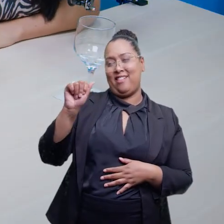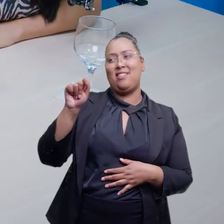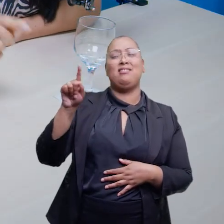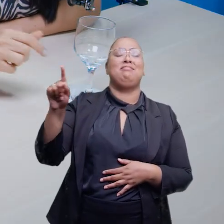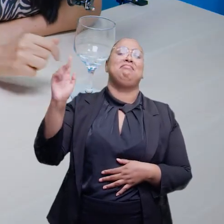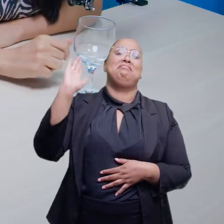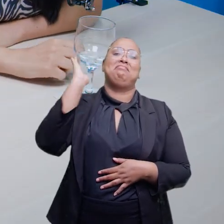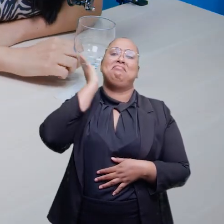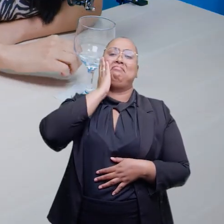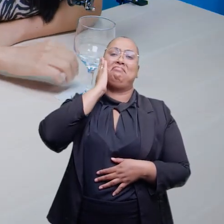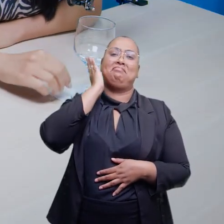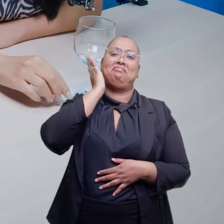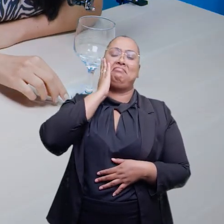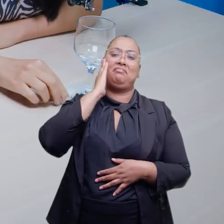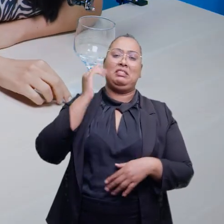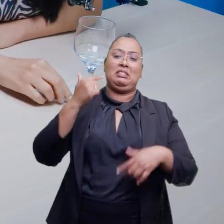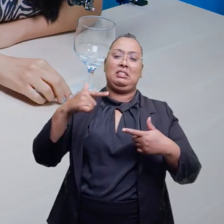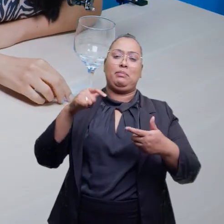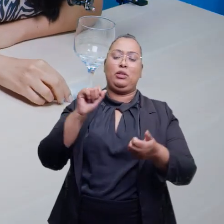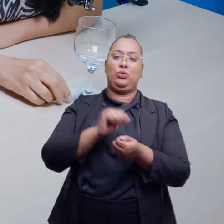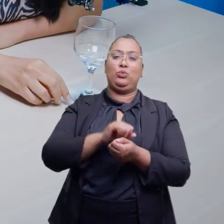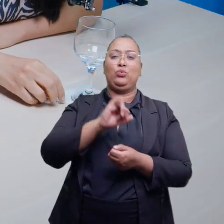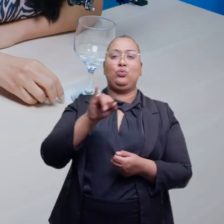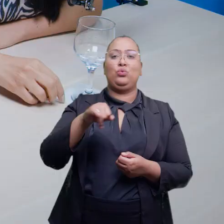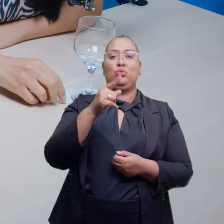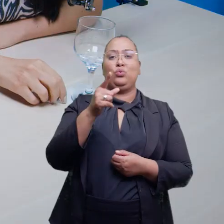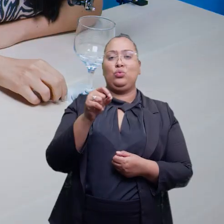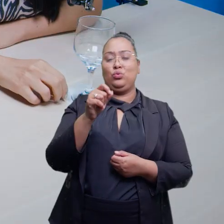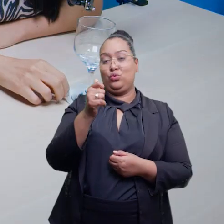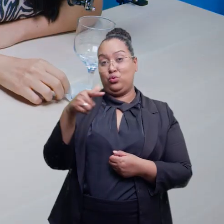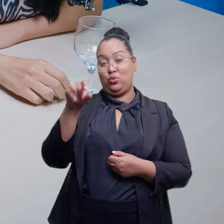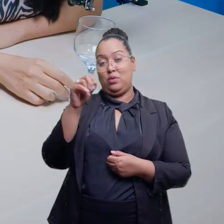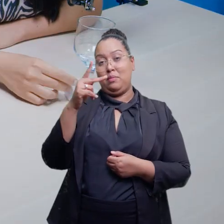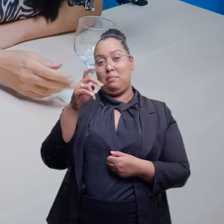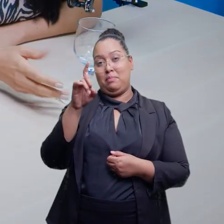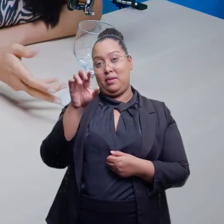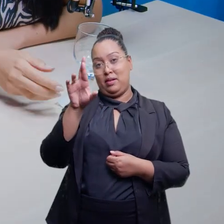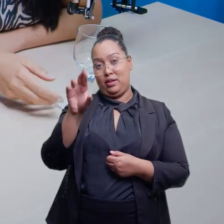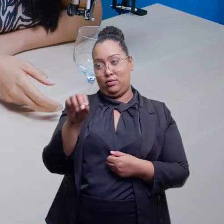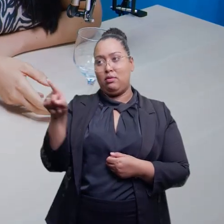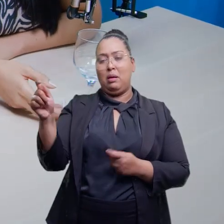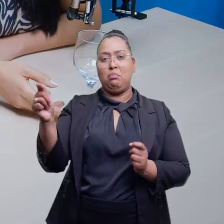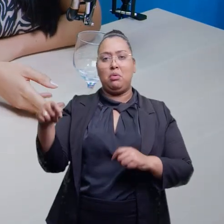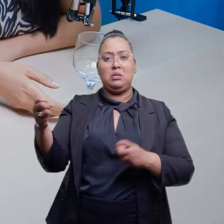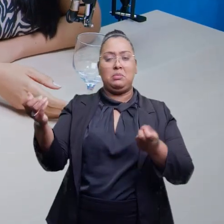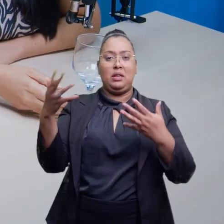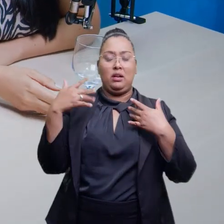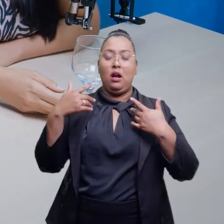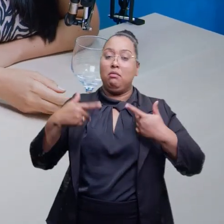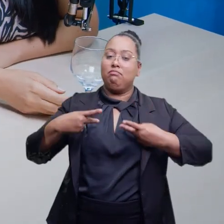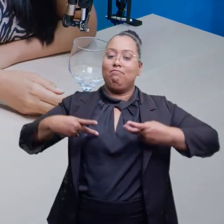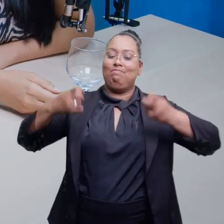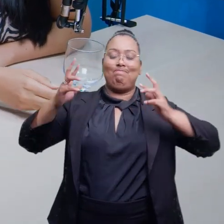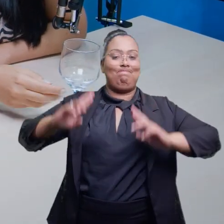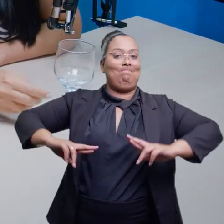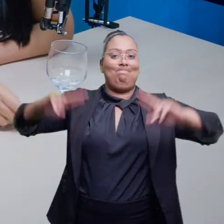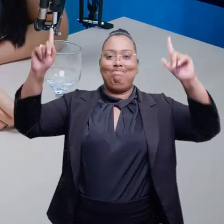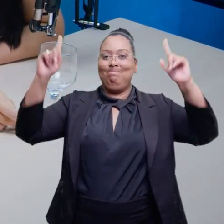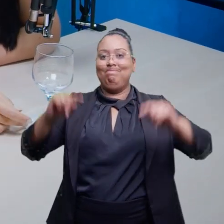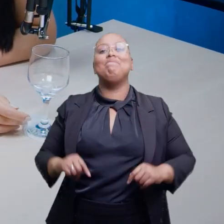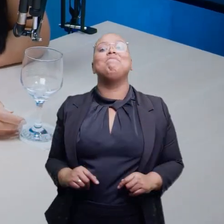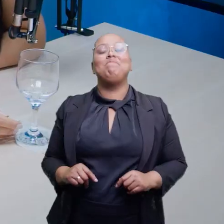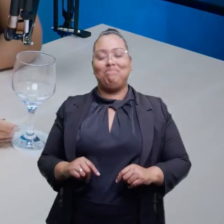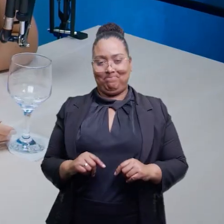que atua bastante com o Dr. João Pedro, possa falar casos práticos até de forma melhor. Mas,